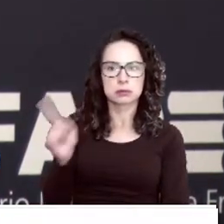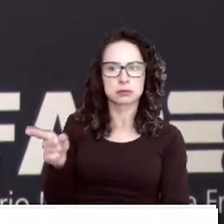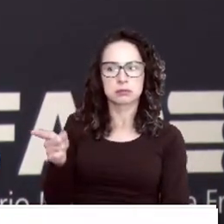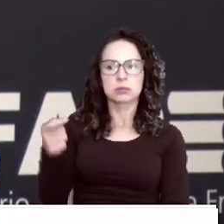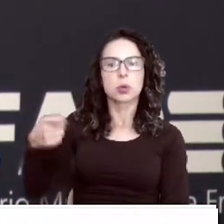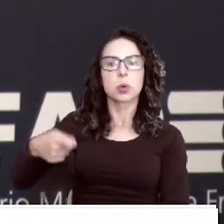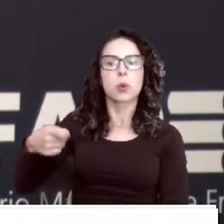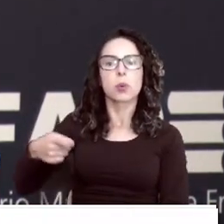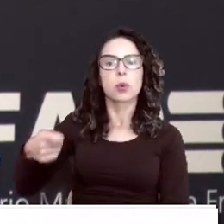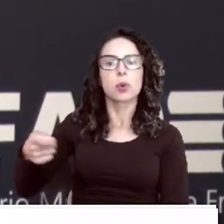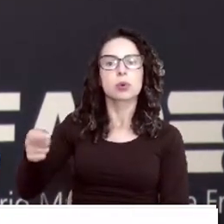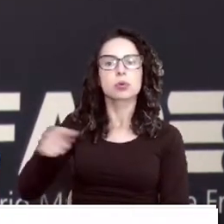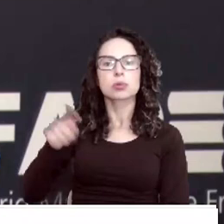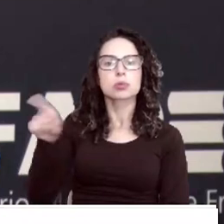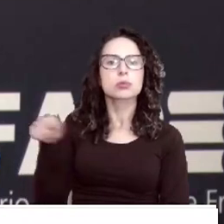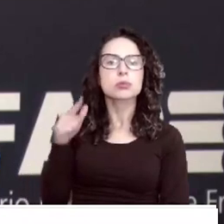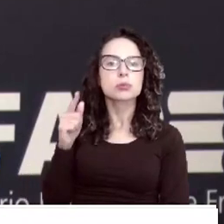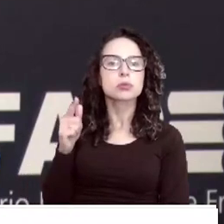goela abaixo